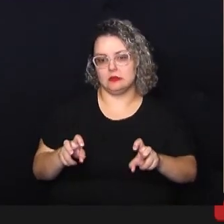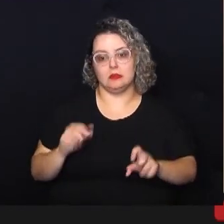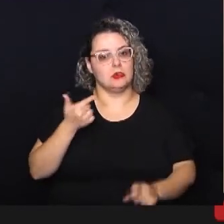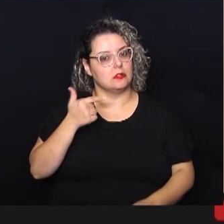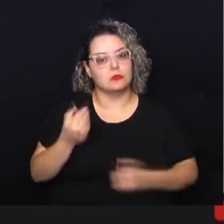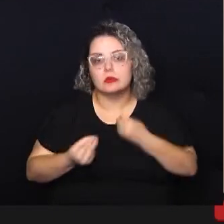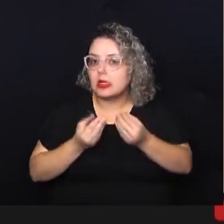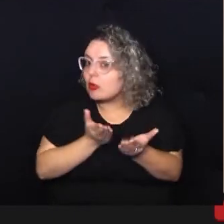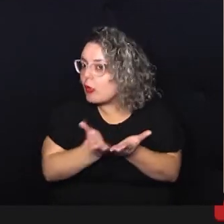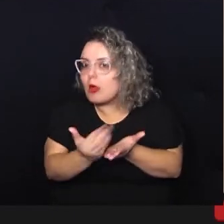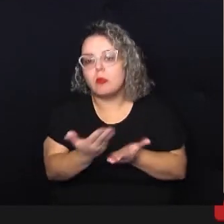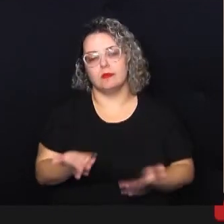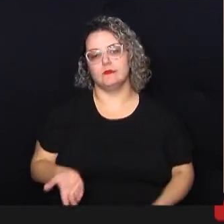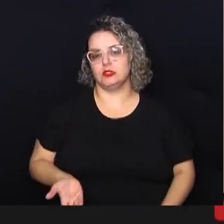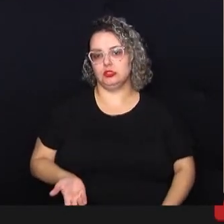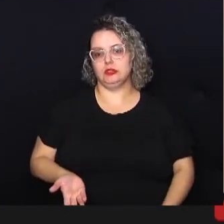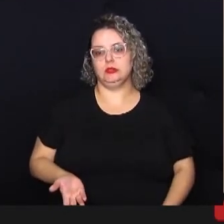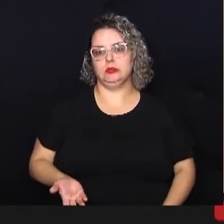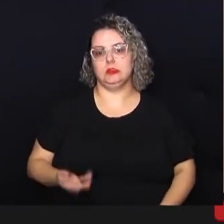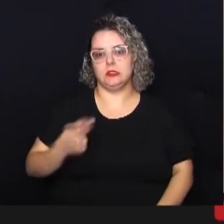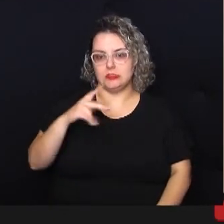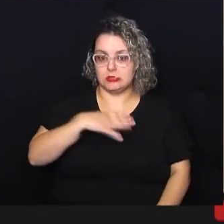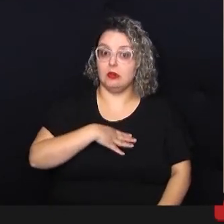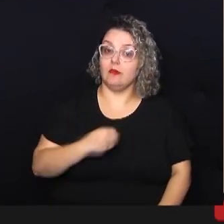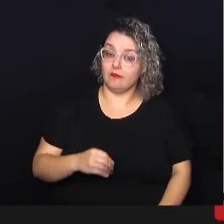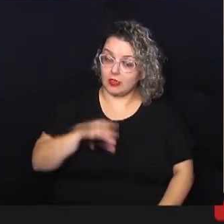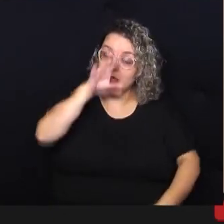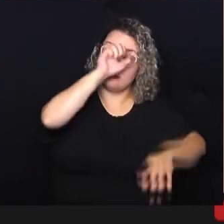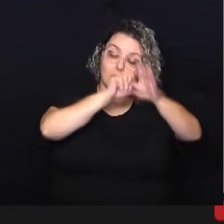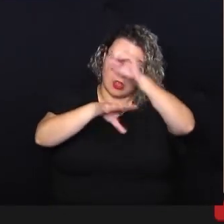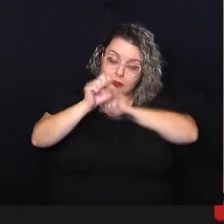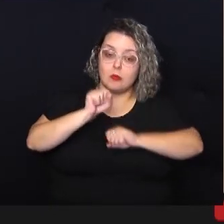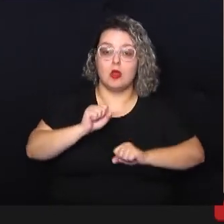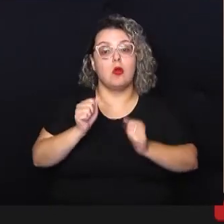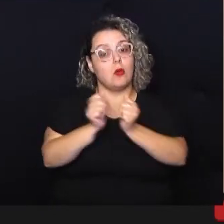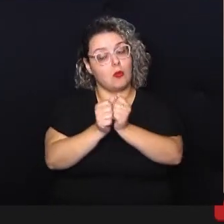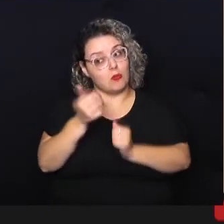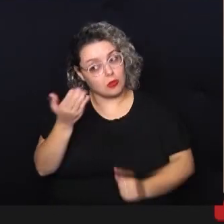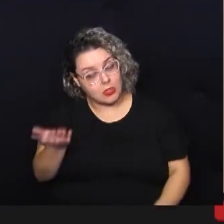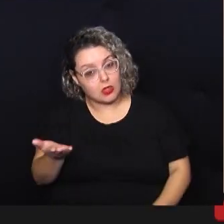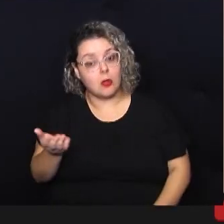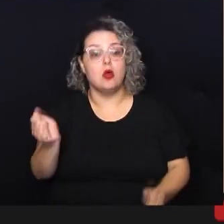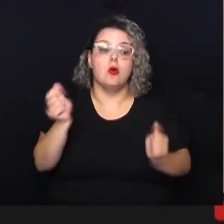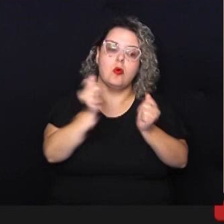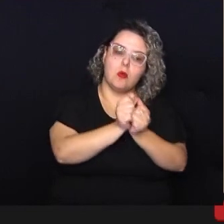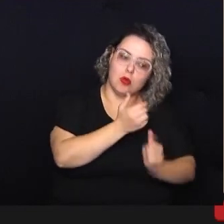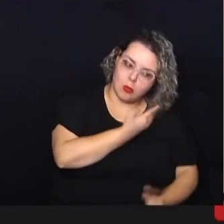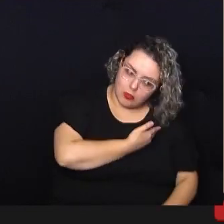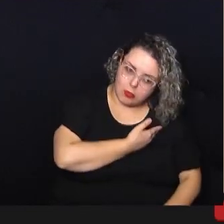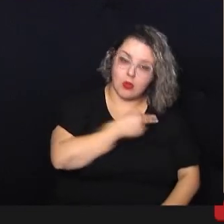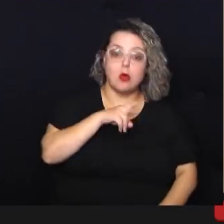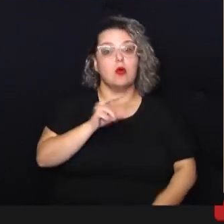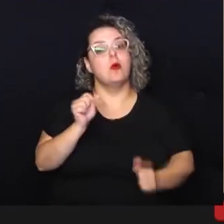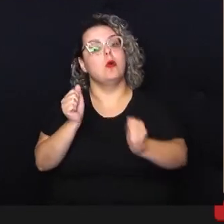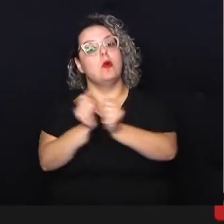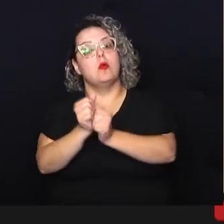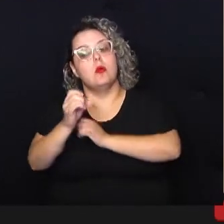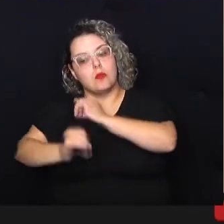inevitável. Inevitável. Seu filho vai aprender, seja com você, ou com amigo, ou com a internet, ou com o